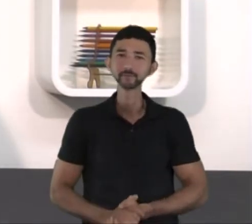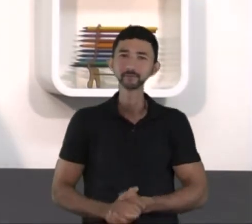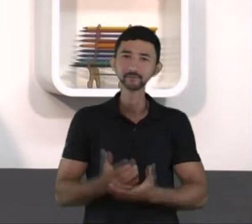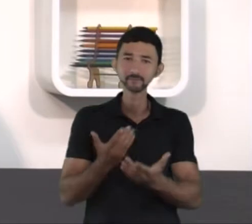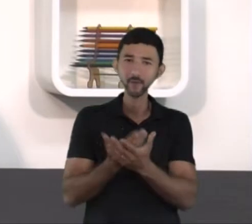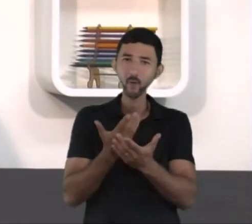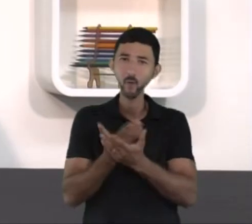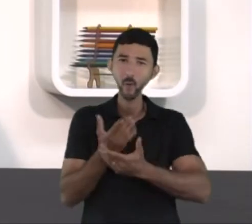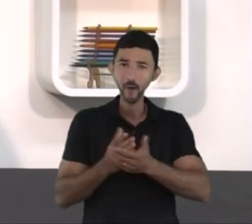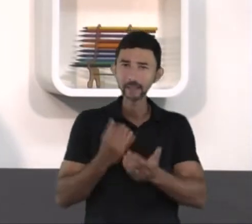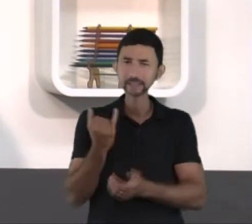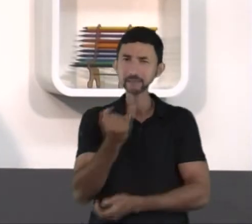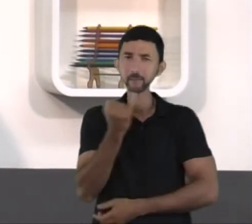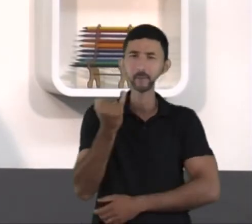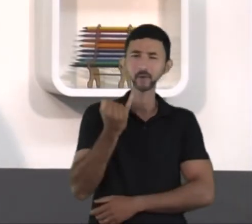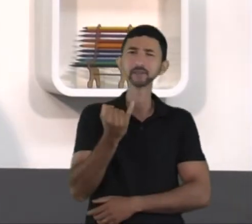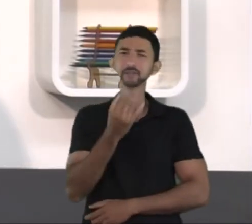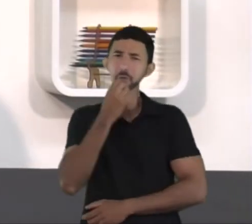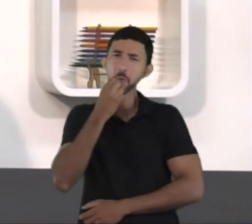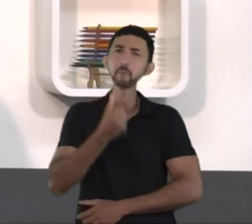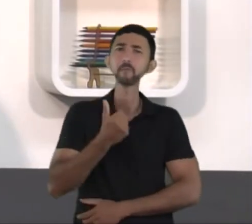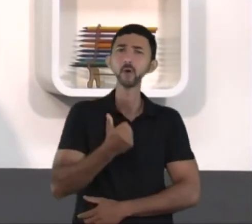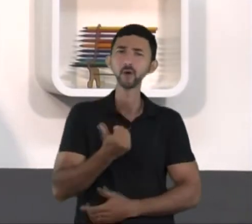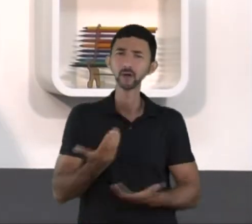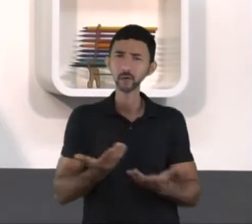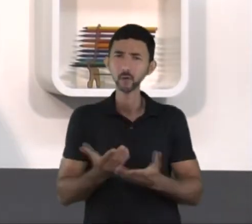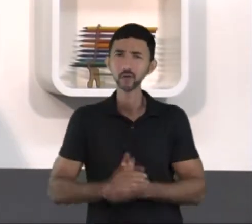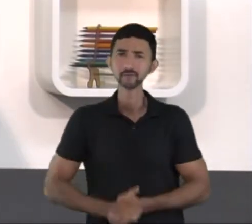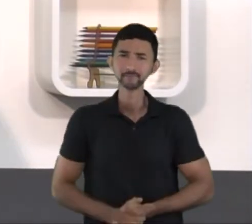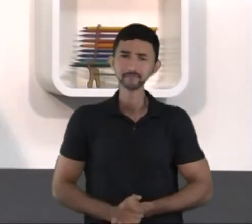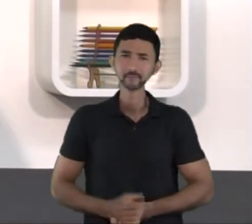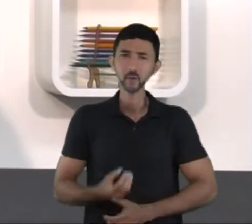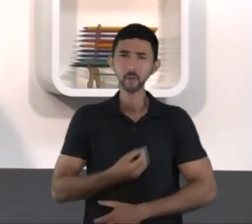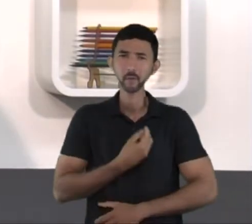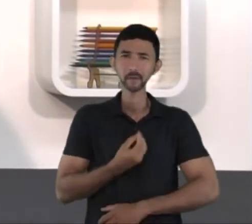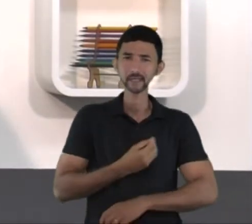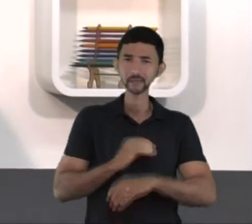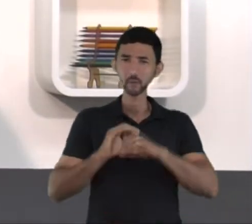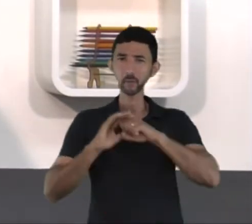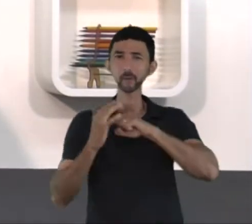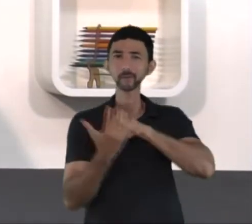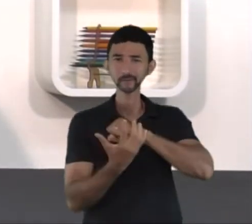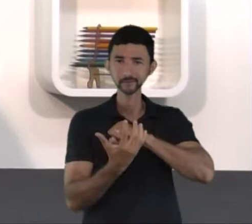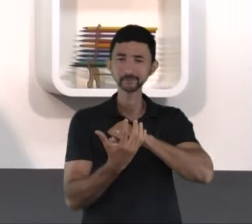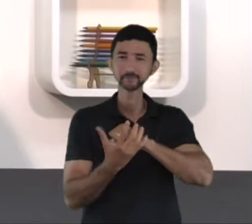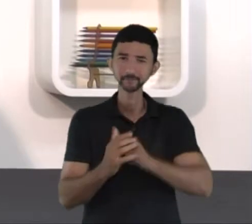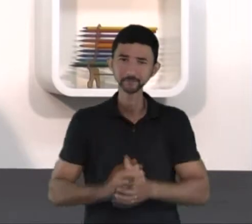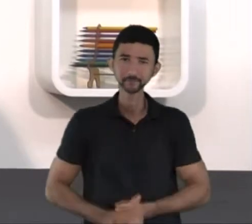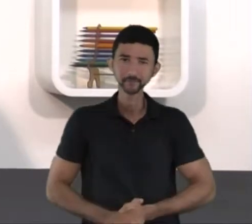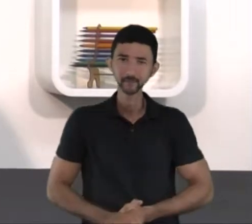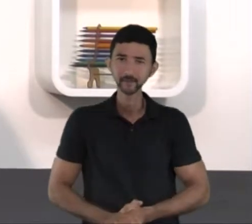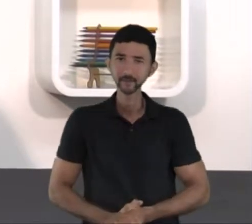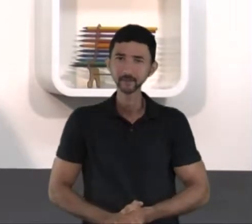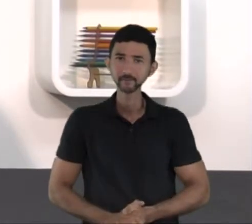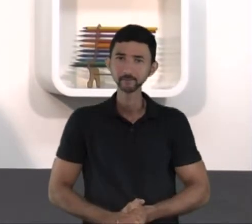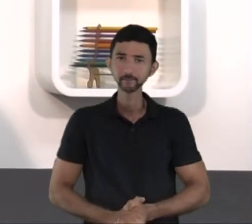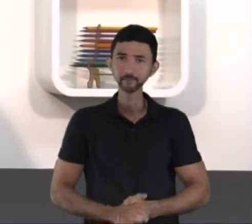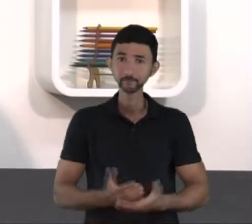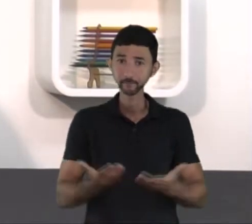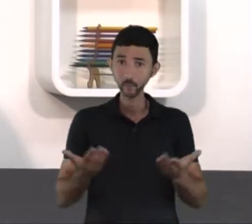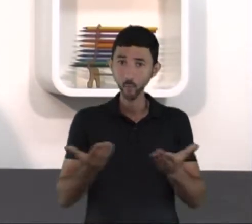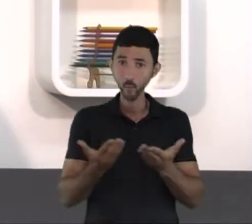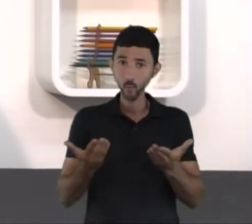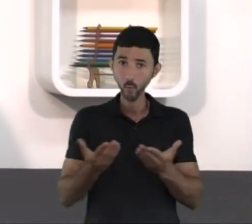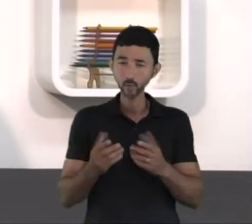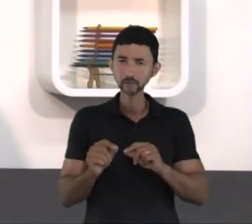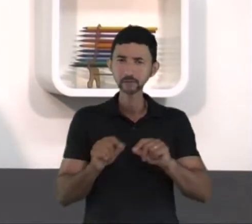é extremamente valioso para a gente, nesse momento que a gente vive ainda de pandemia, tá? E hoje,